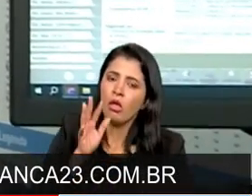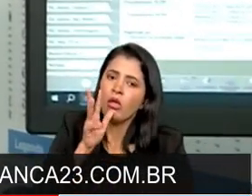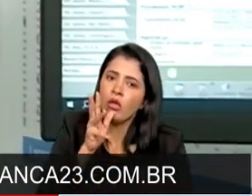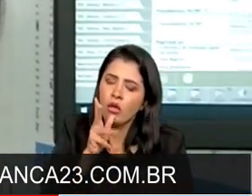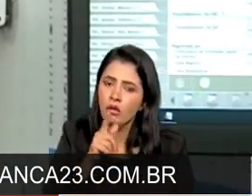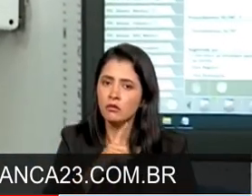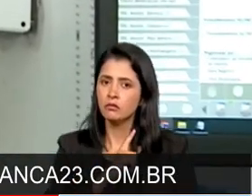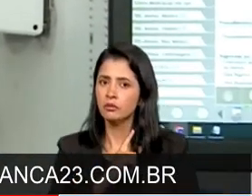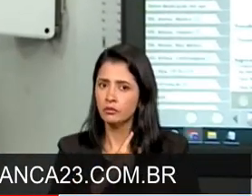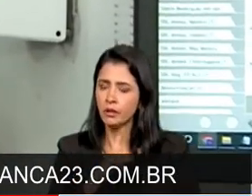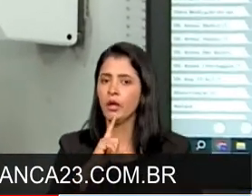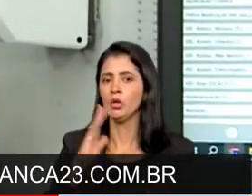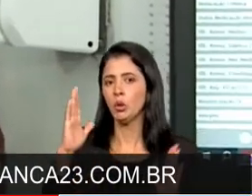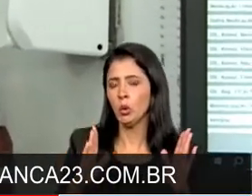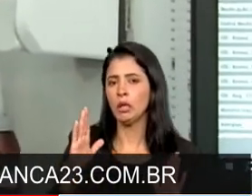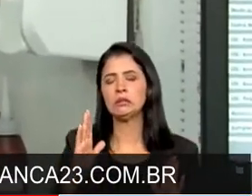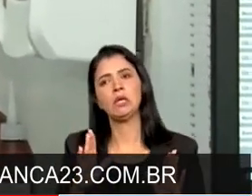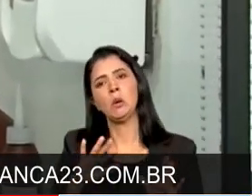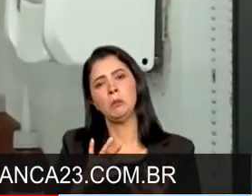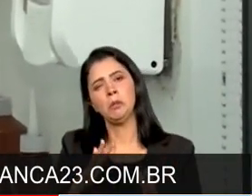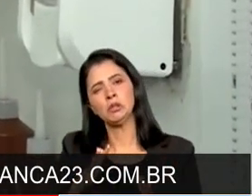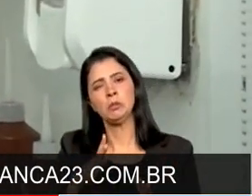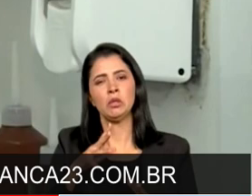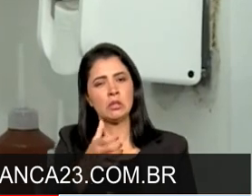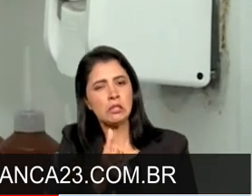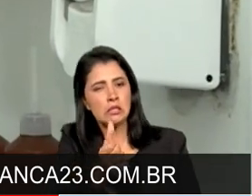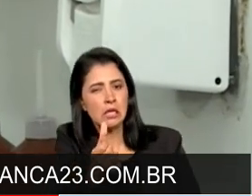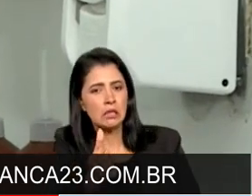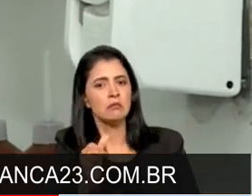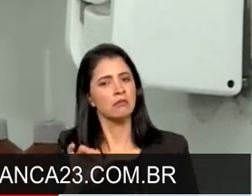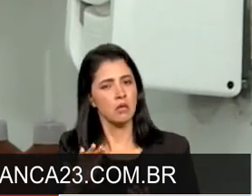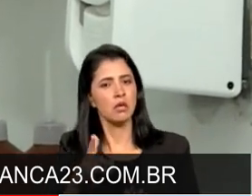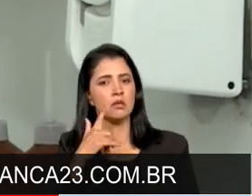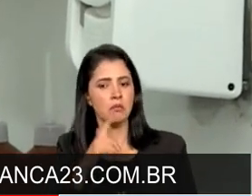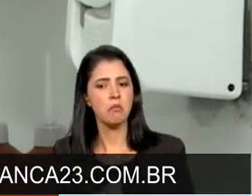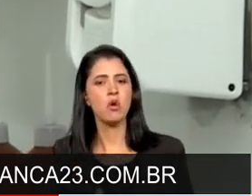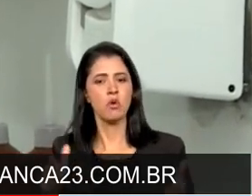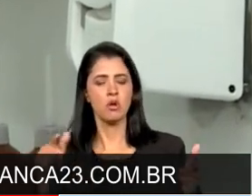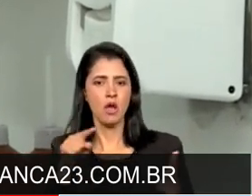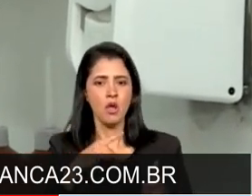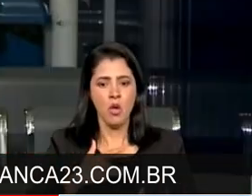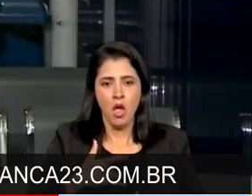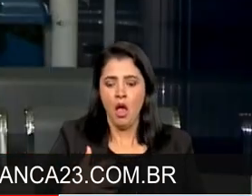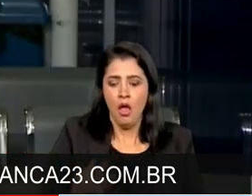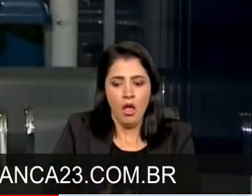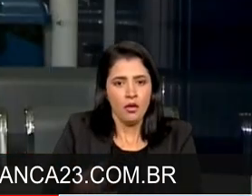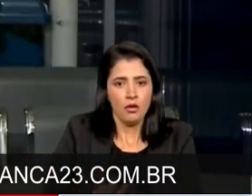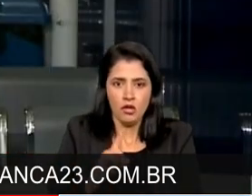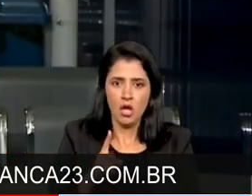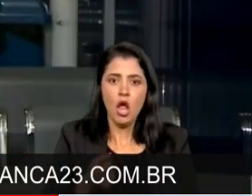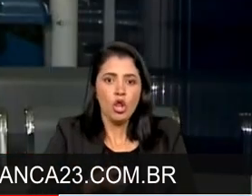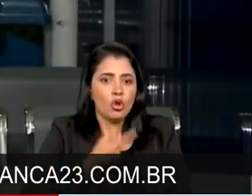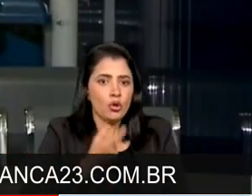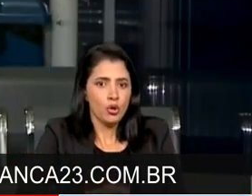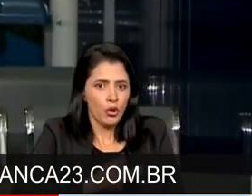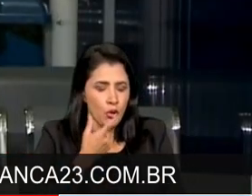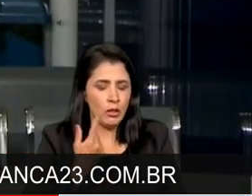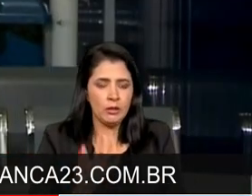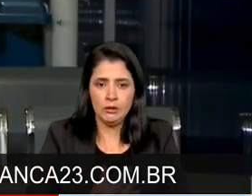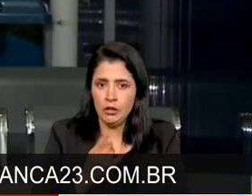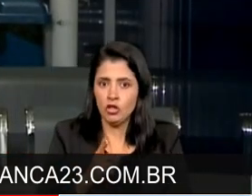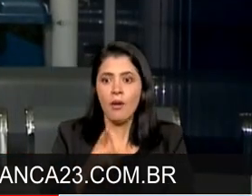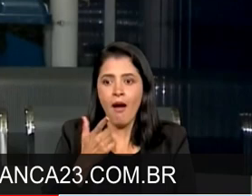tem uma duração de mais ou menos 6 meses na maioria dos casos para tuberculose que não é resistente às drogas, né?